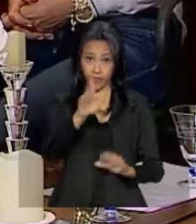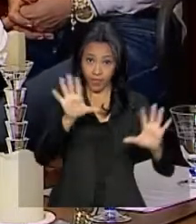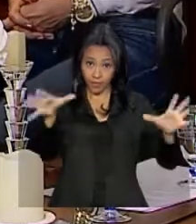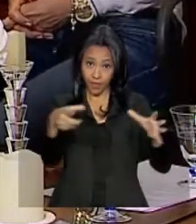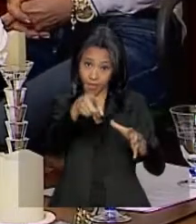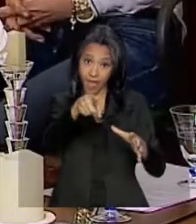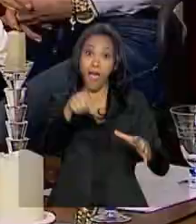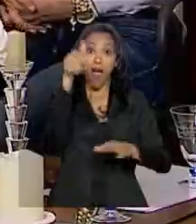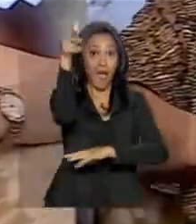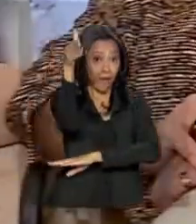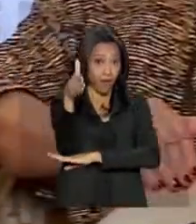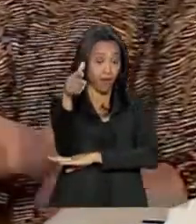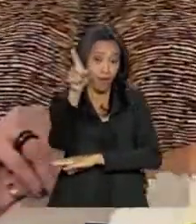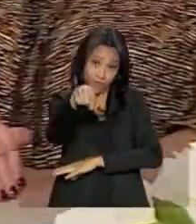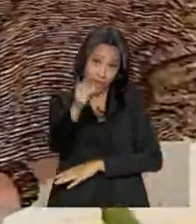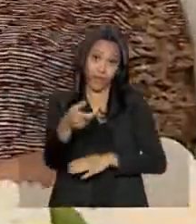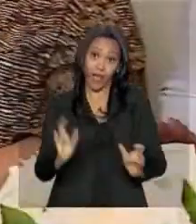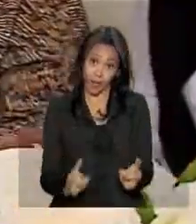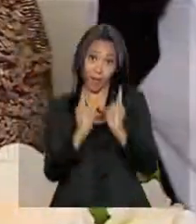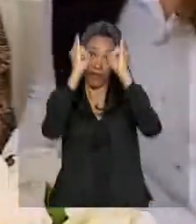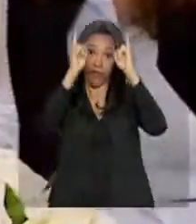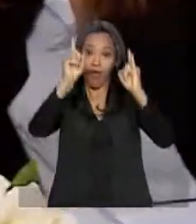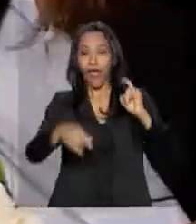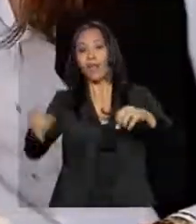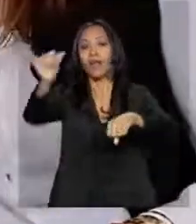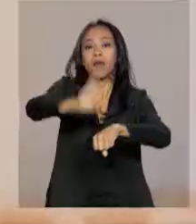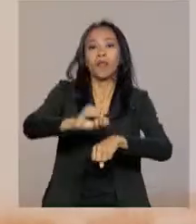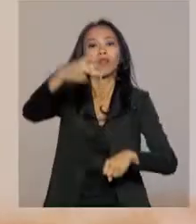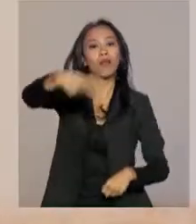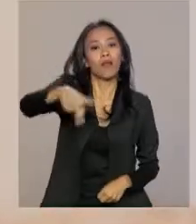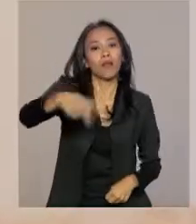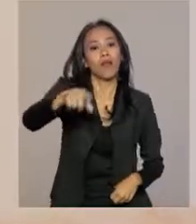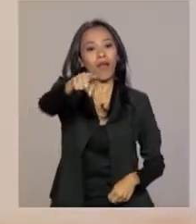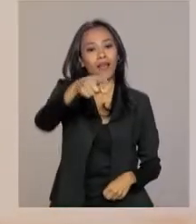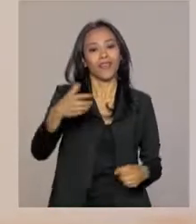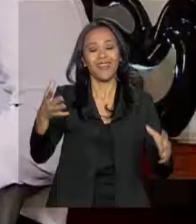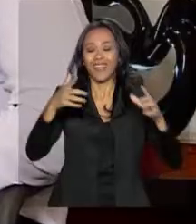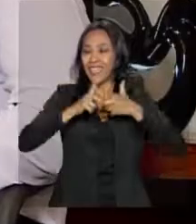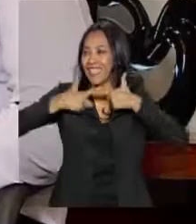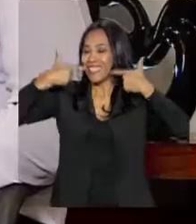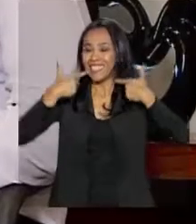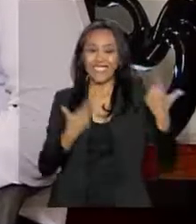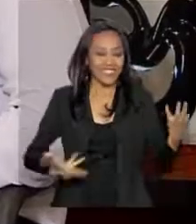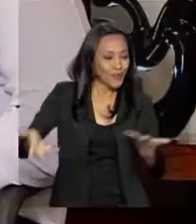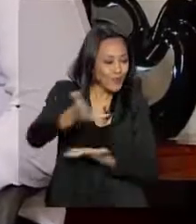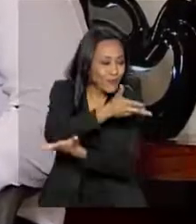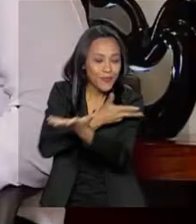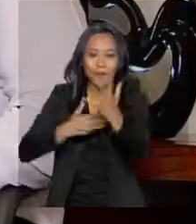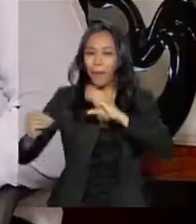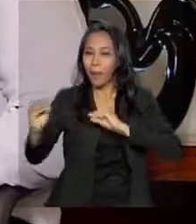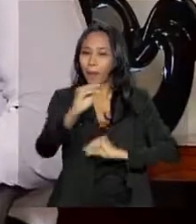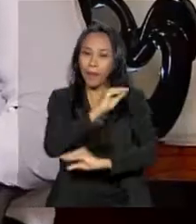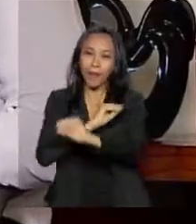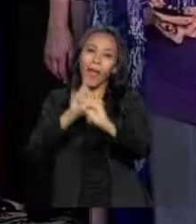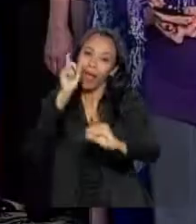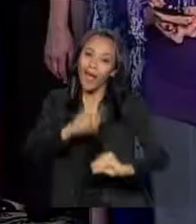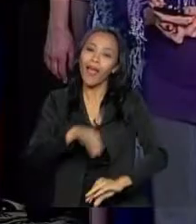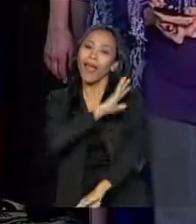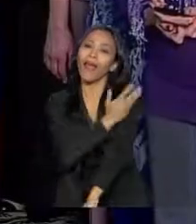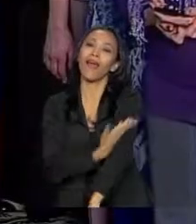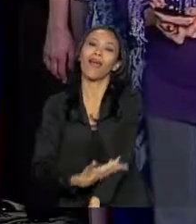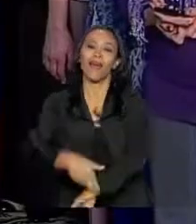fica em assunção mas não tem como esconder a hospitalidade ea alegria que são genuinamente brasileiras